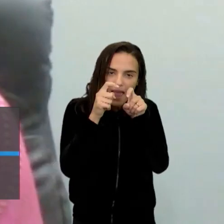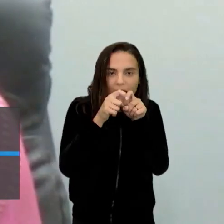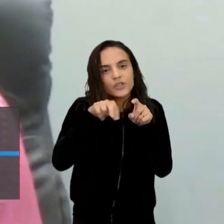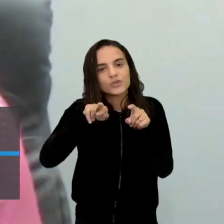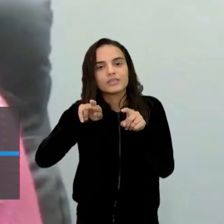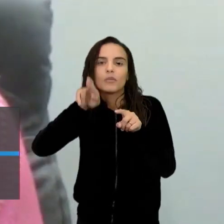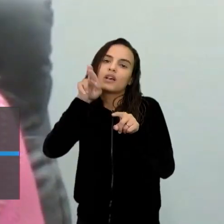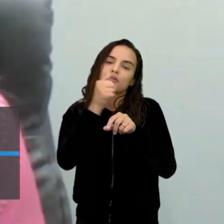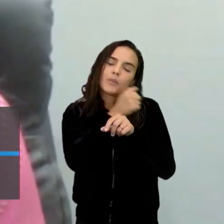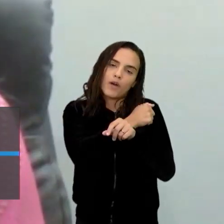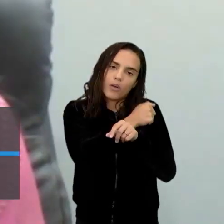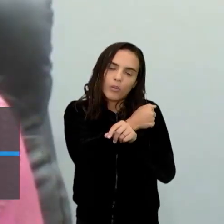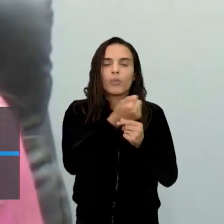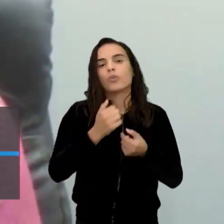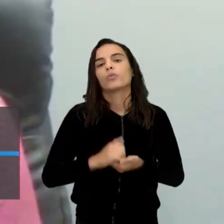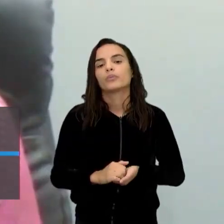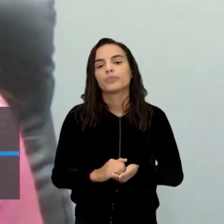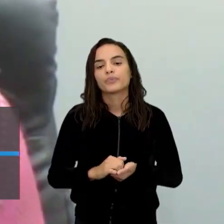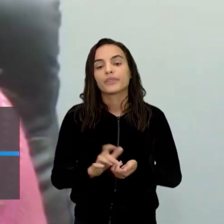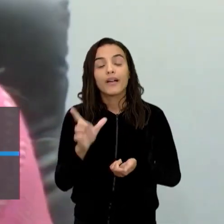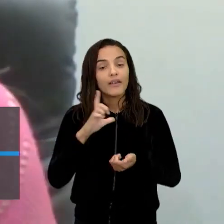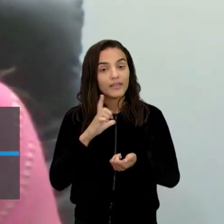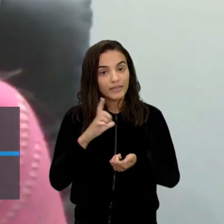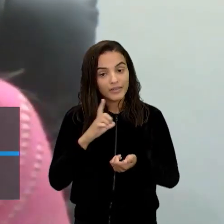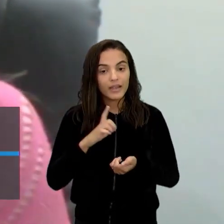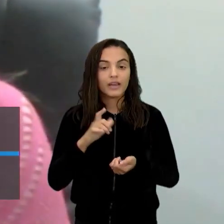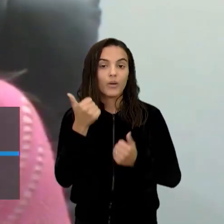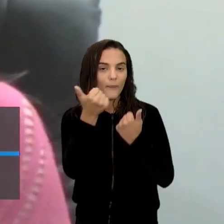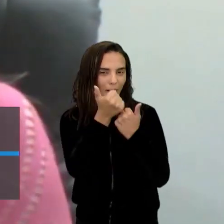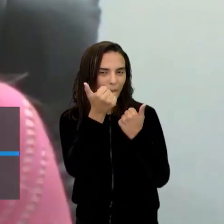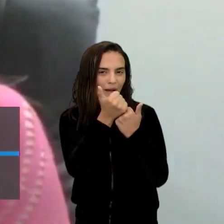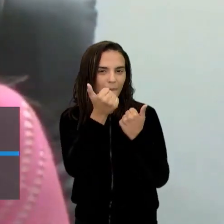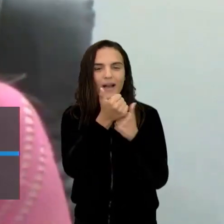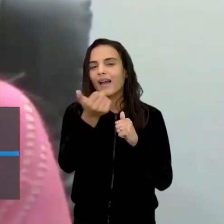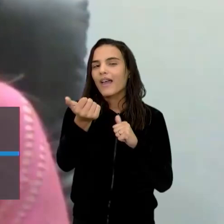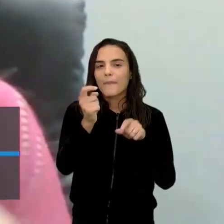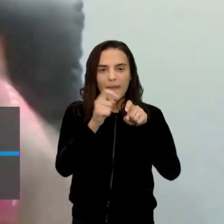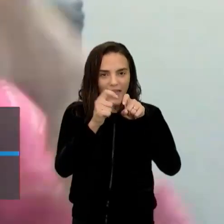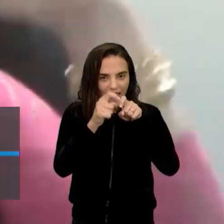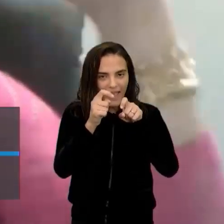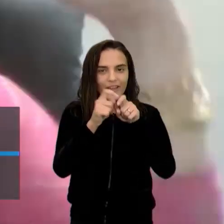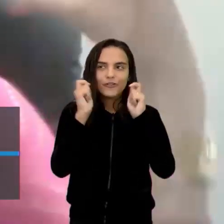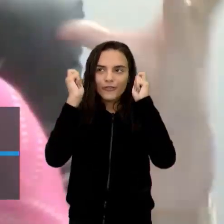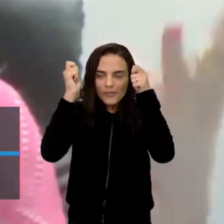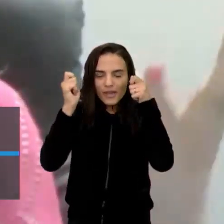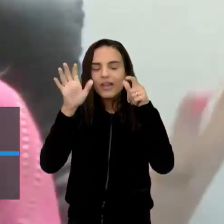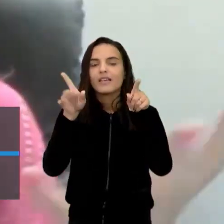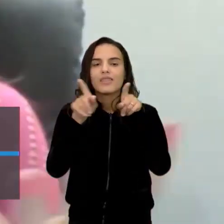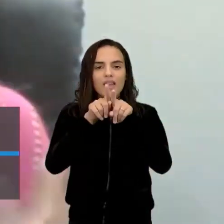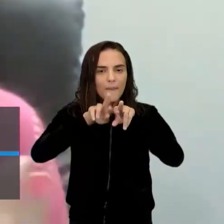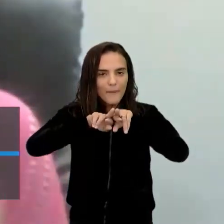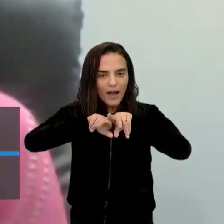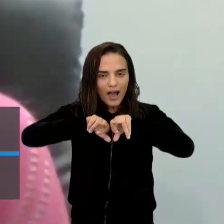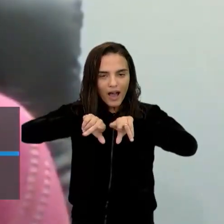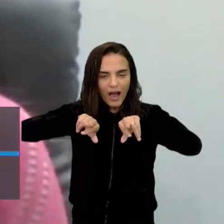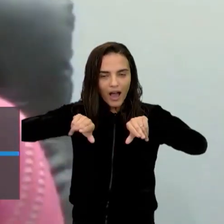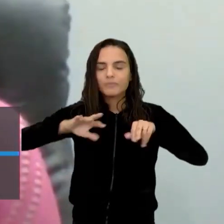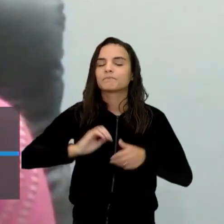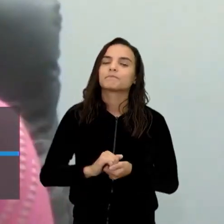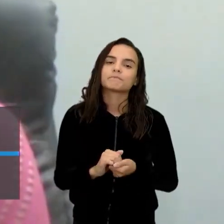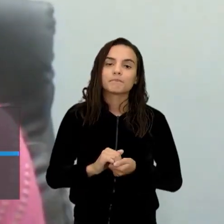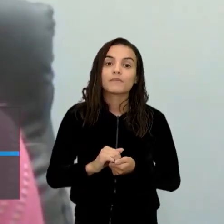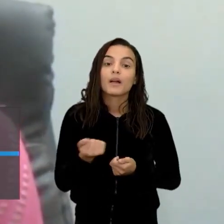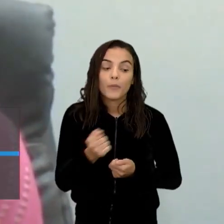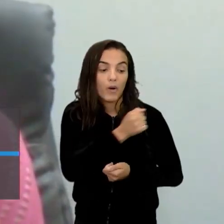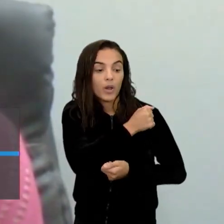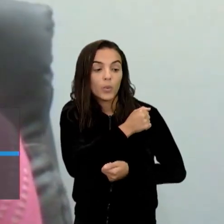pelo aluno, tem o assistente de enfermagem, todo um aparato, né, para que esse